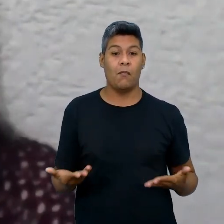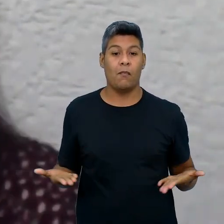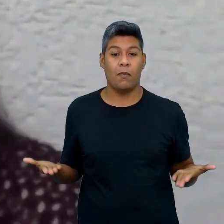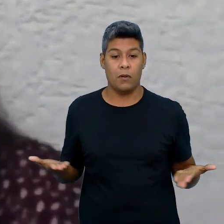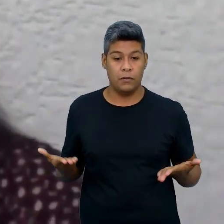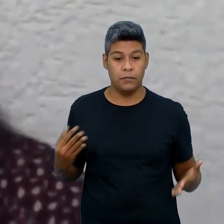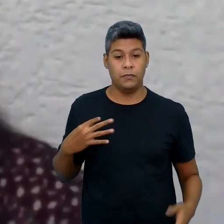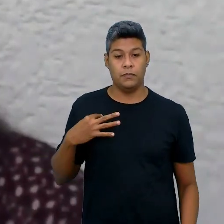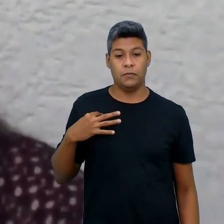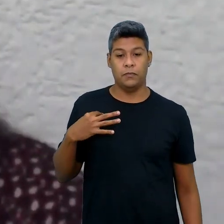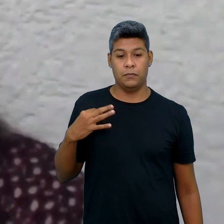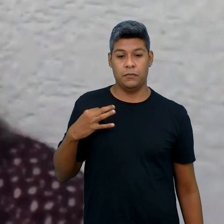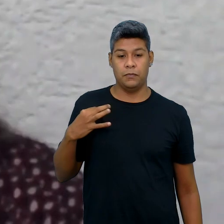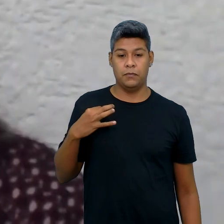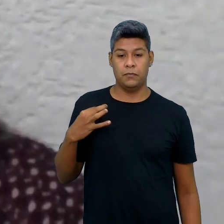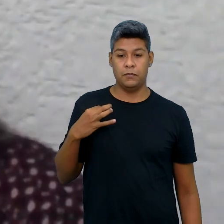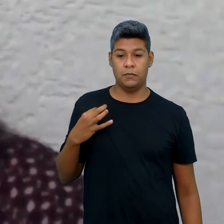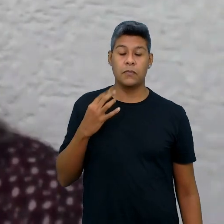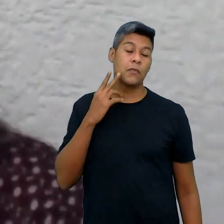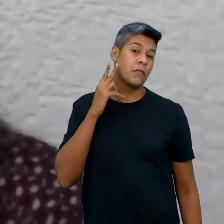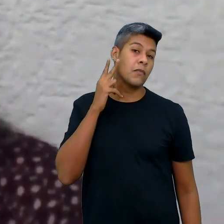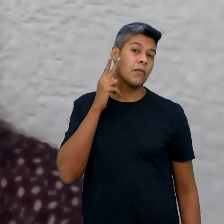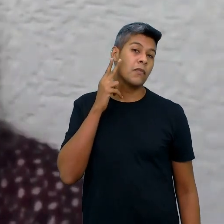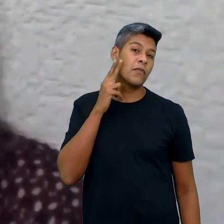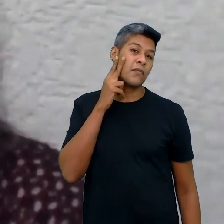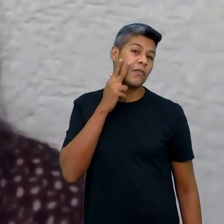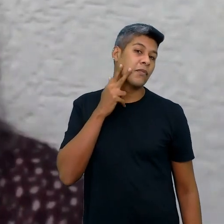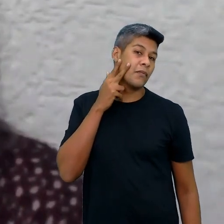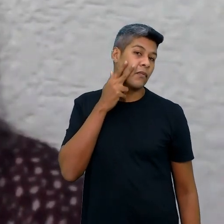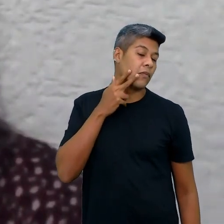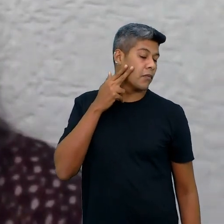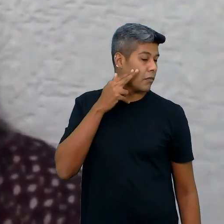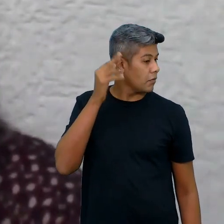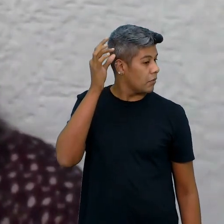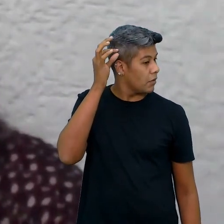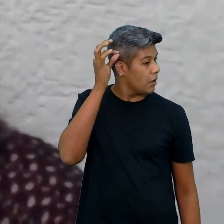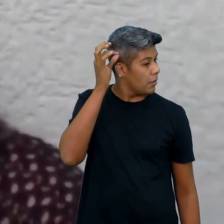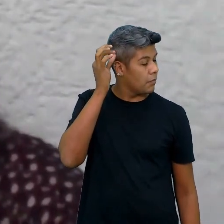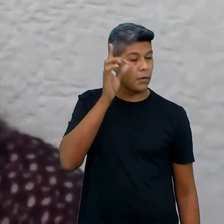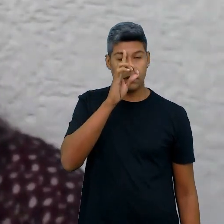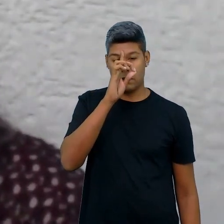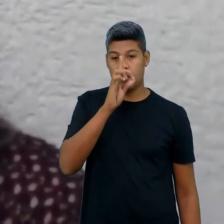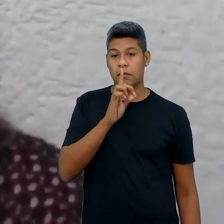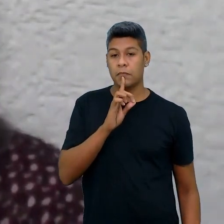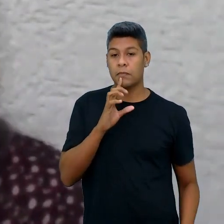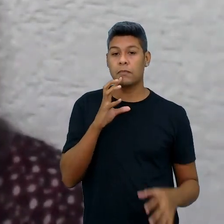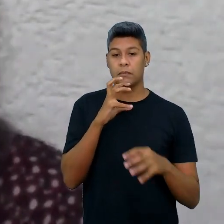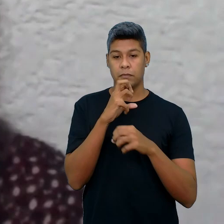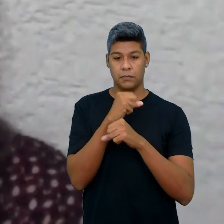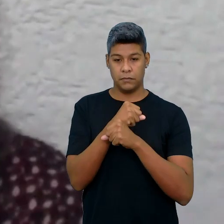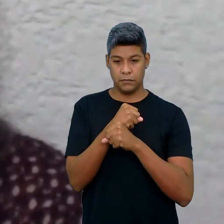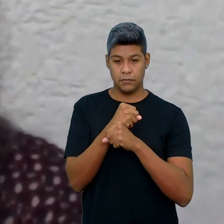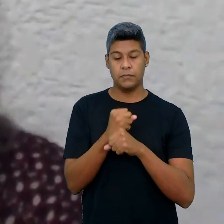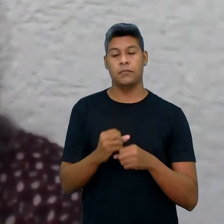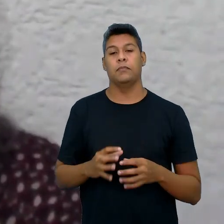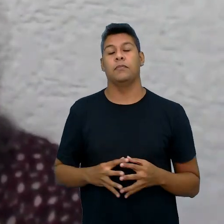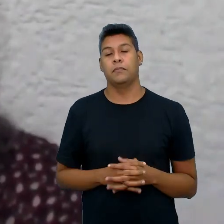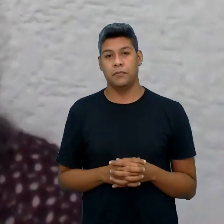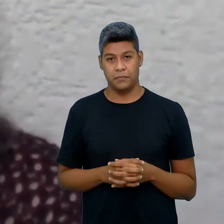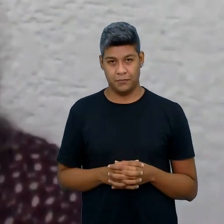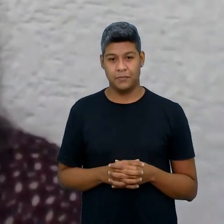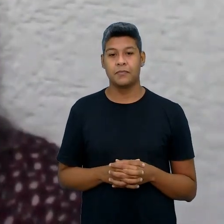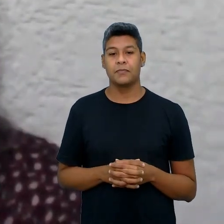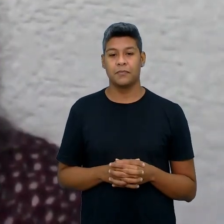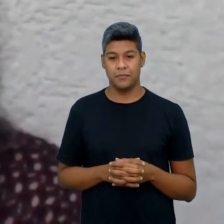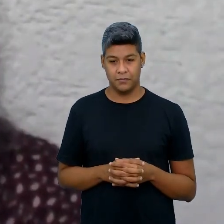estou usando uma blusa vinho, tenho os cabelos loiros escuros, com luzes,